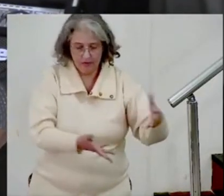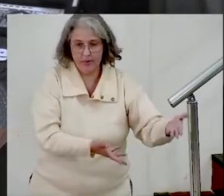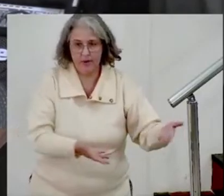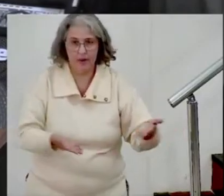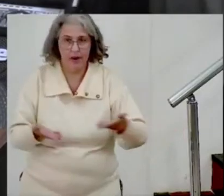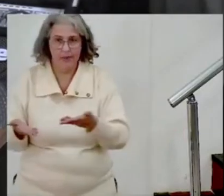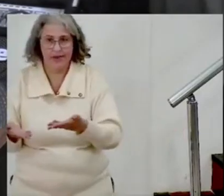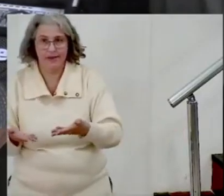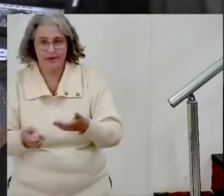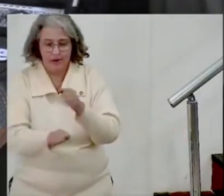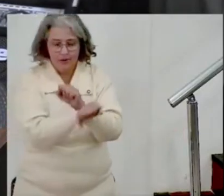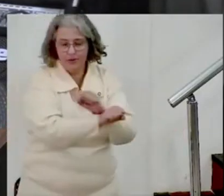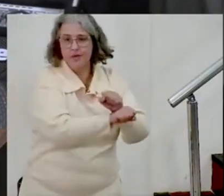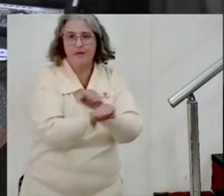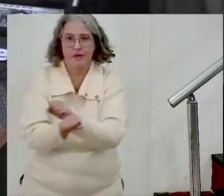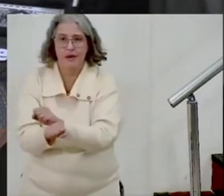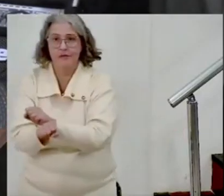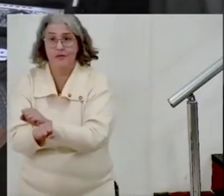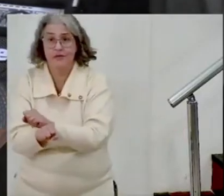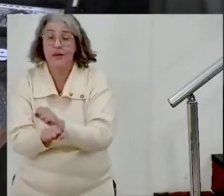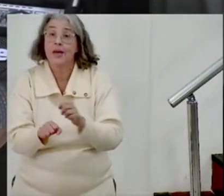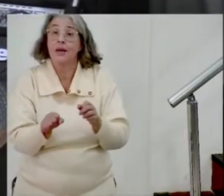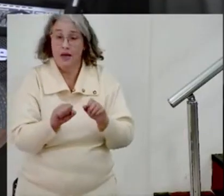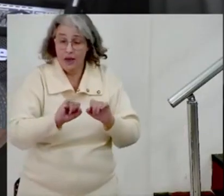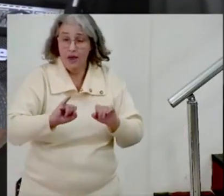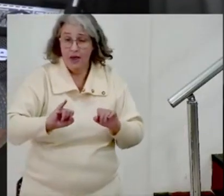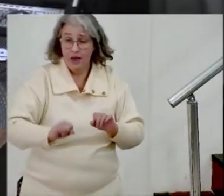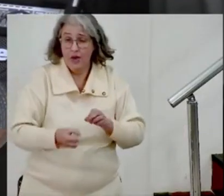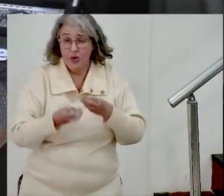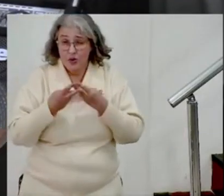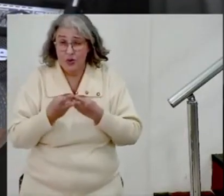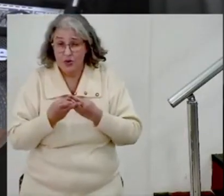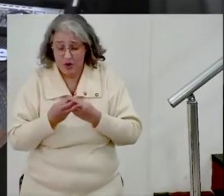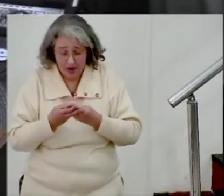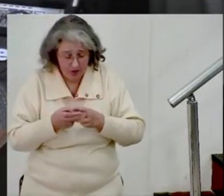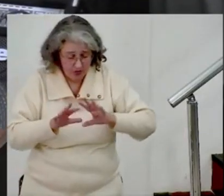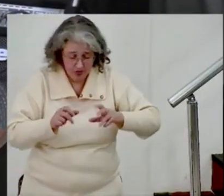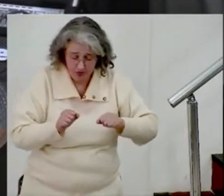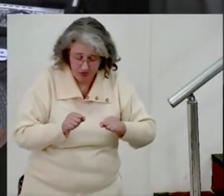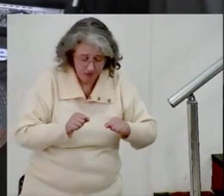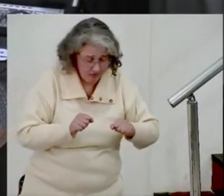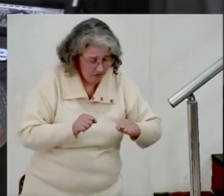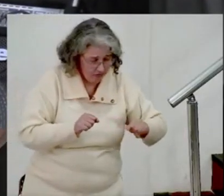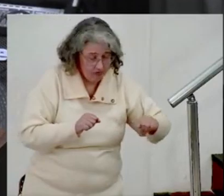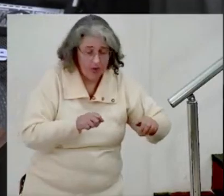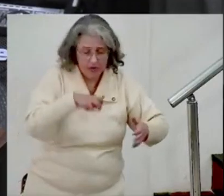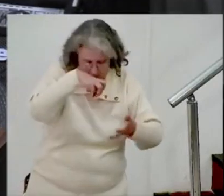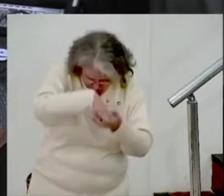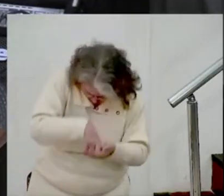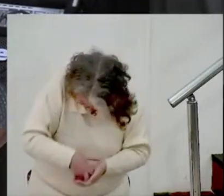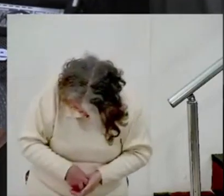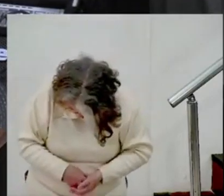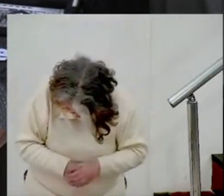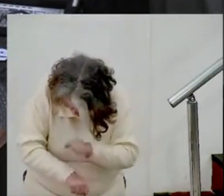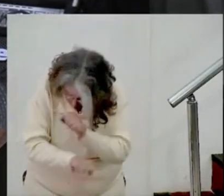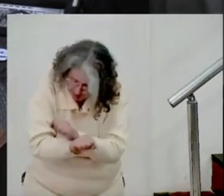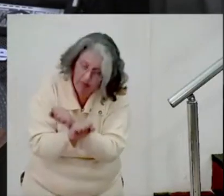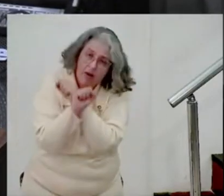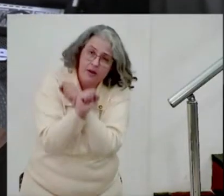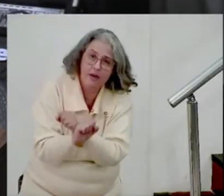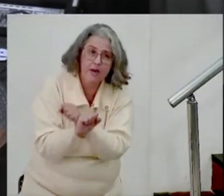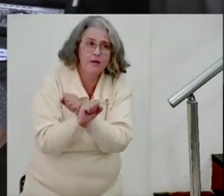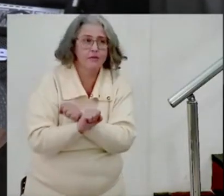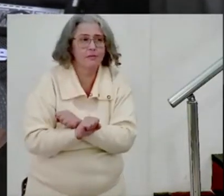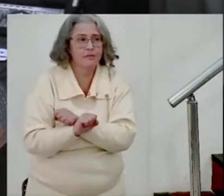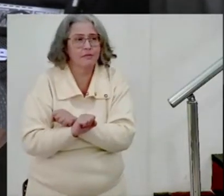vida. Então, essa é a imagem original, mas não dá para ver tanto. Né? Agora, nesta cópia que você vê aqui, fica bem claro. O judeu está lá no fundo,